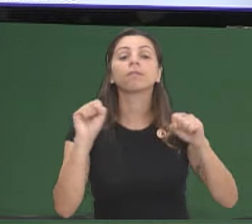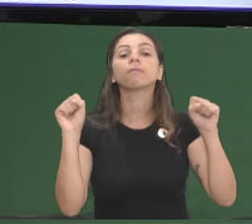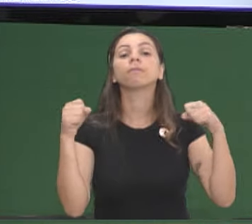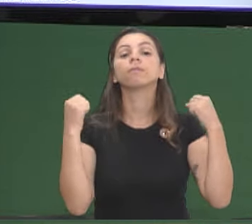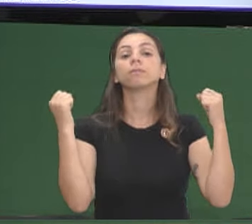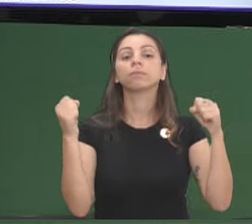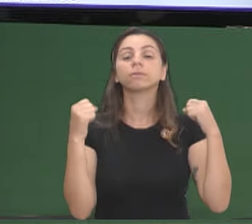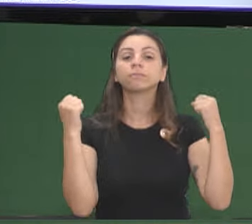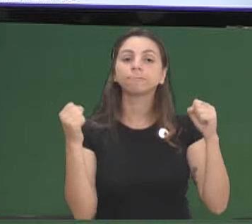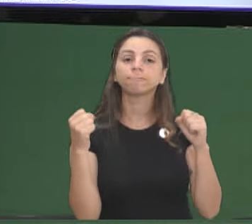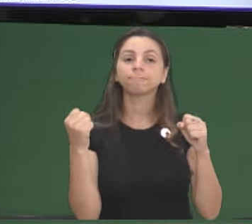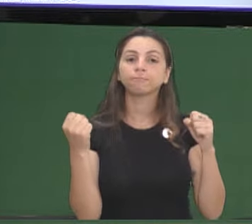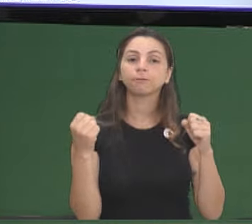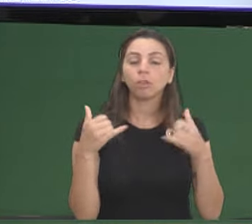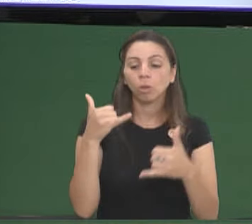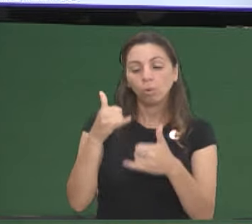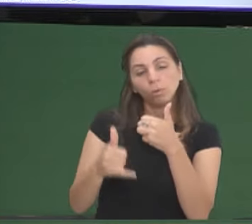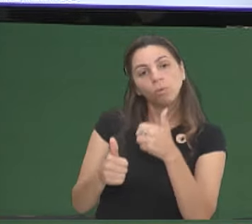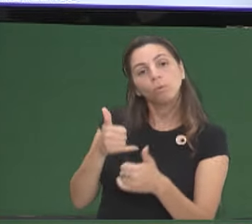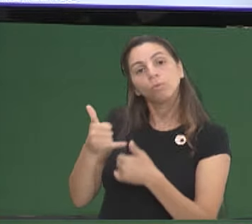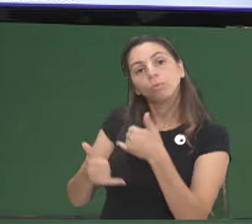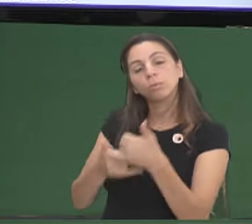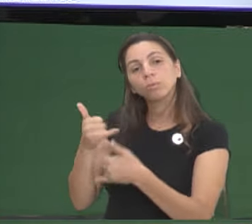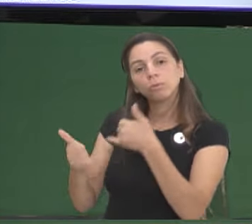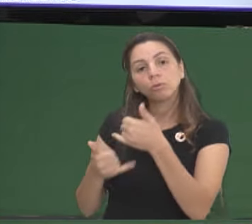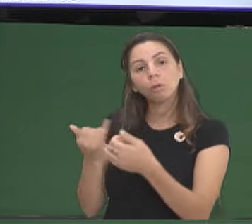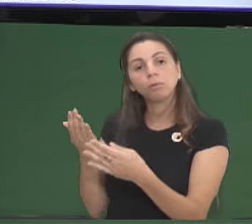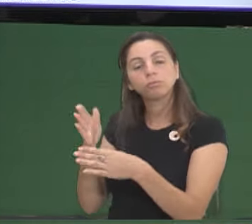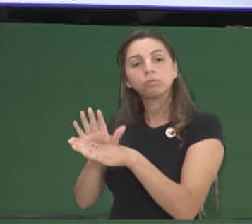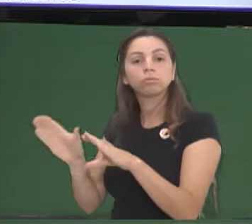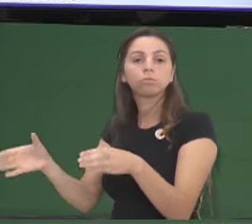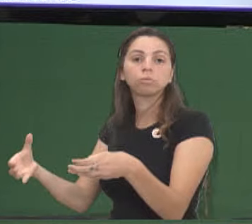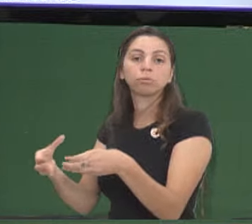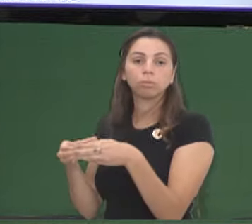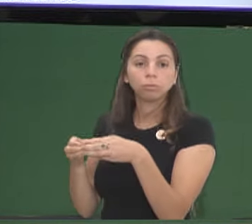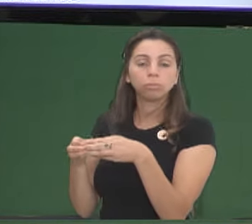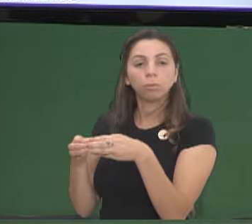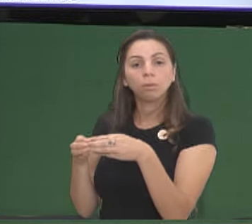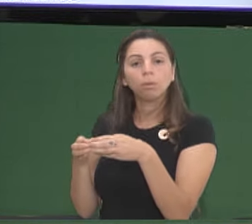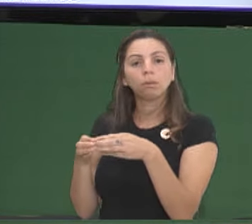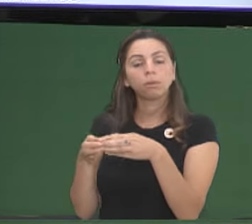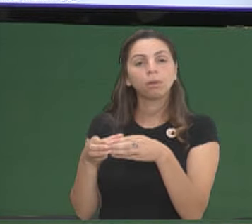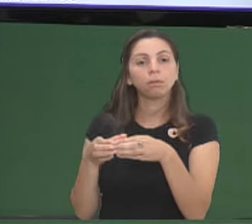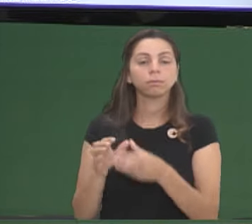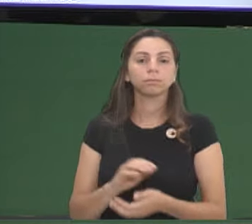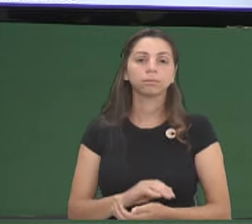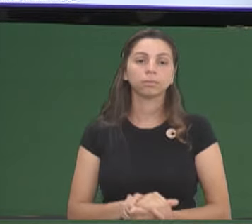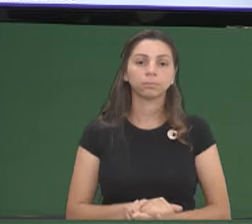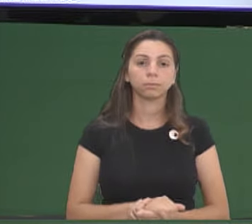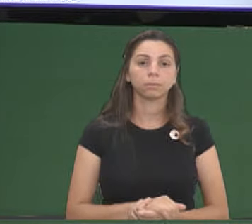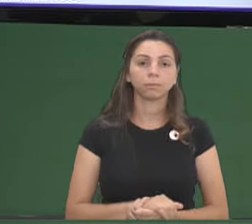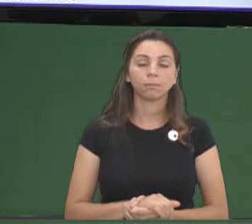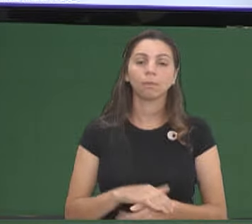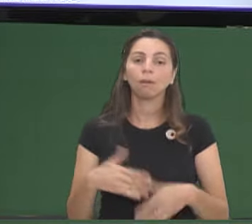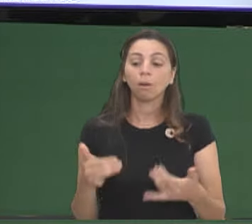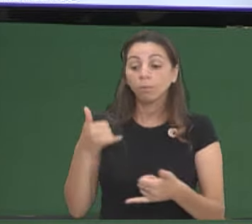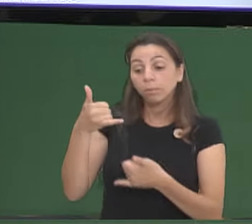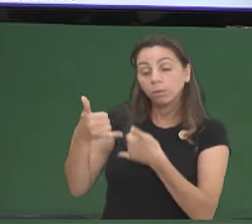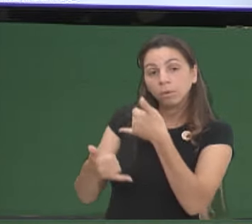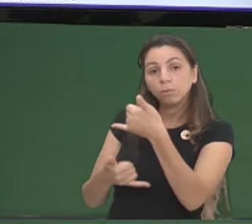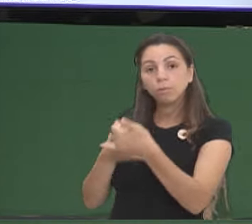mesmo nos jogos cooperativos, favorecem essa compreensão do lado espiritual, né? Então são jogos